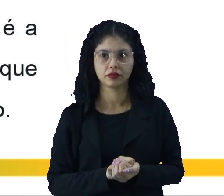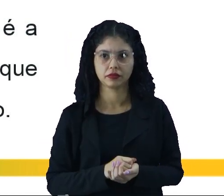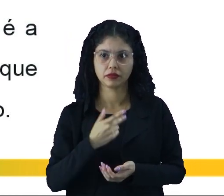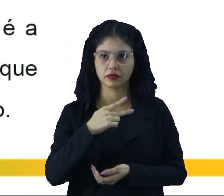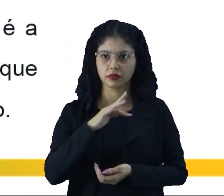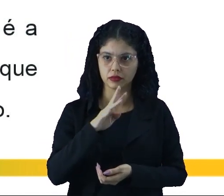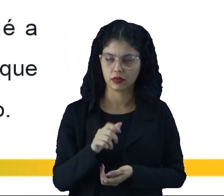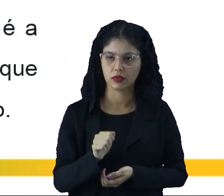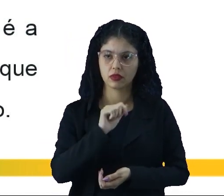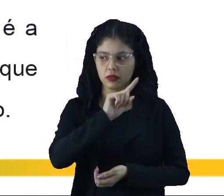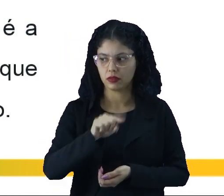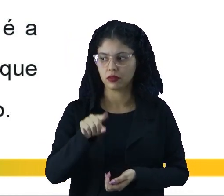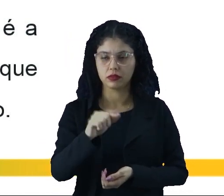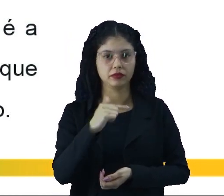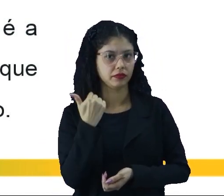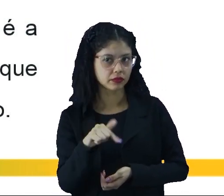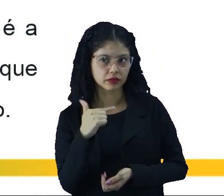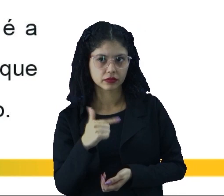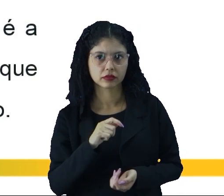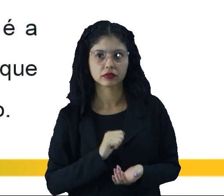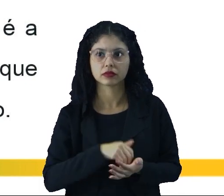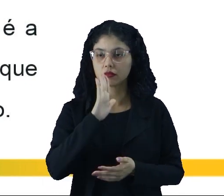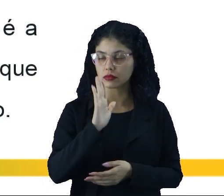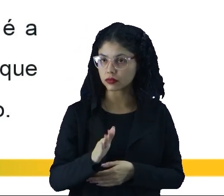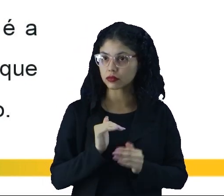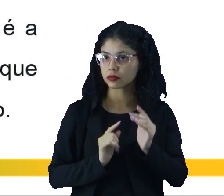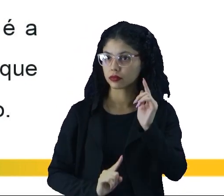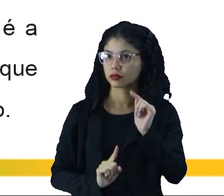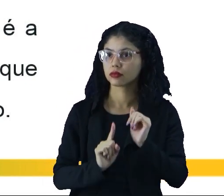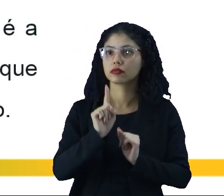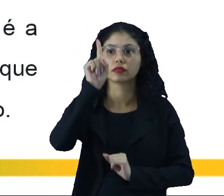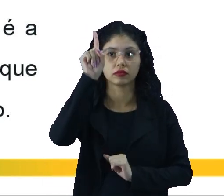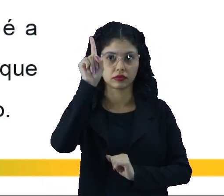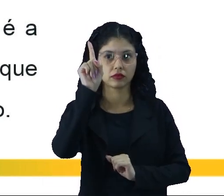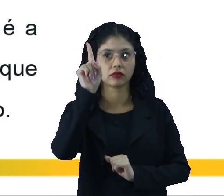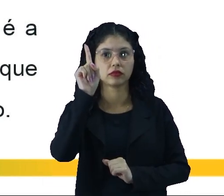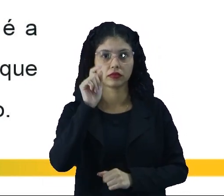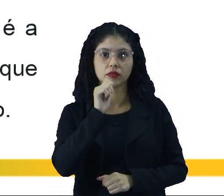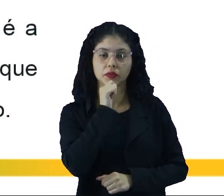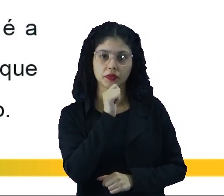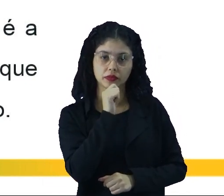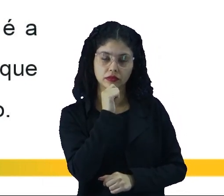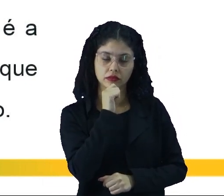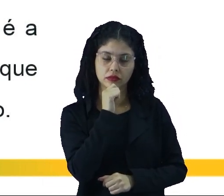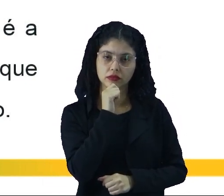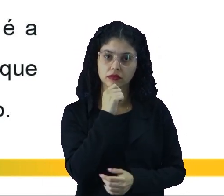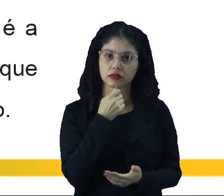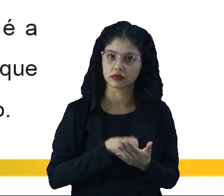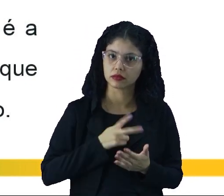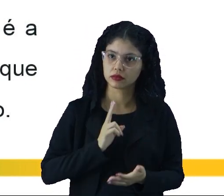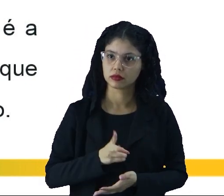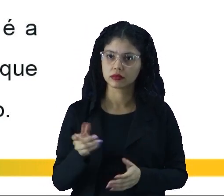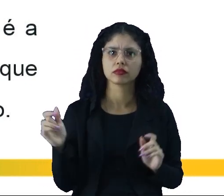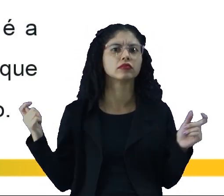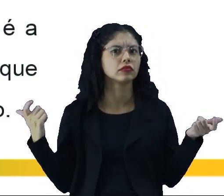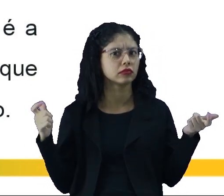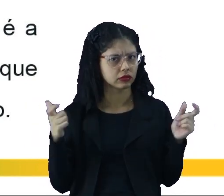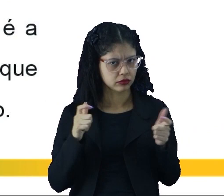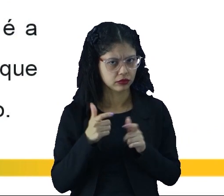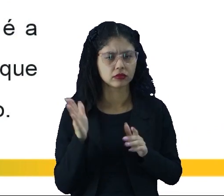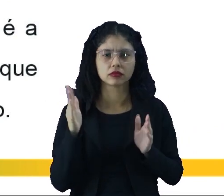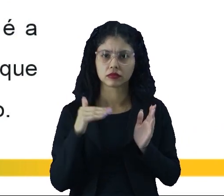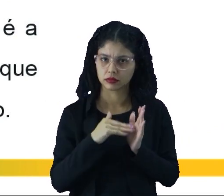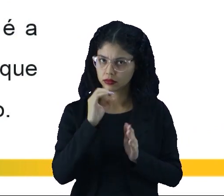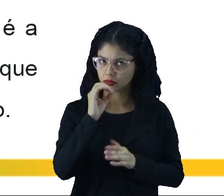do projétil é nula. Já que ele está subindo contra a gravidade, a tendência é a velocidade diminuir